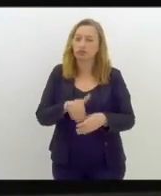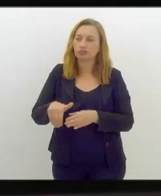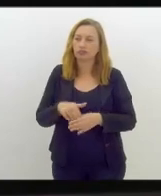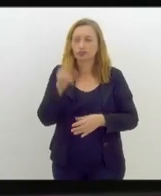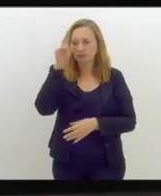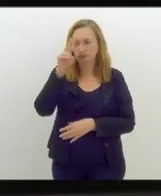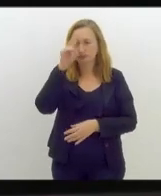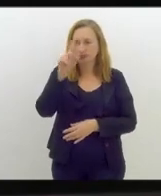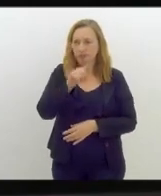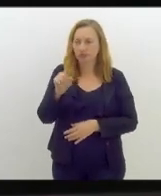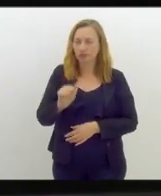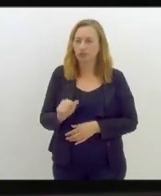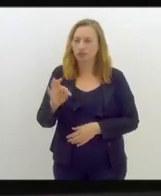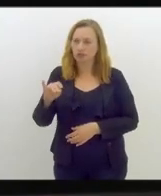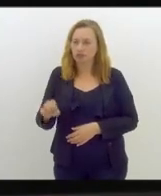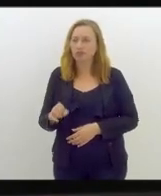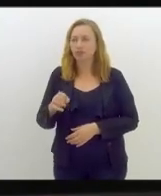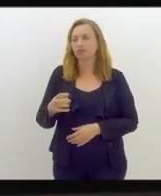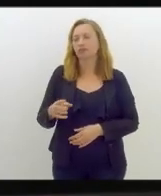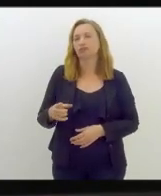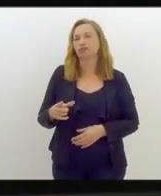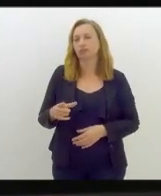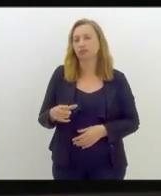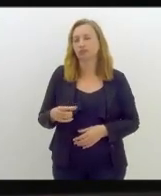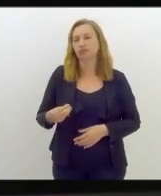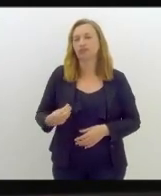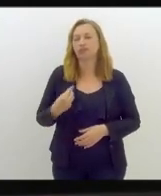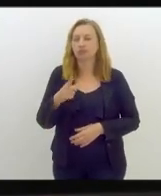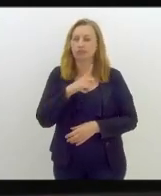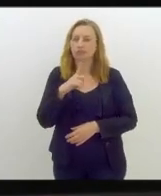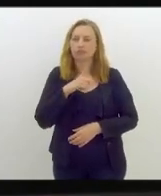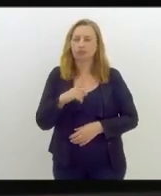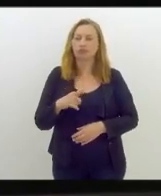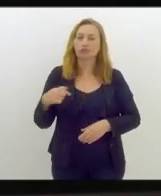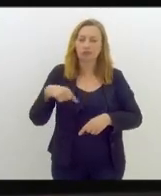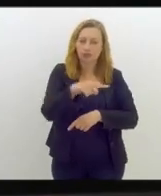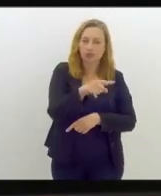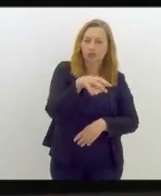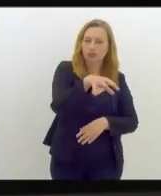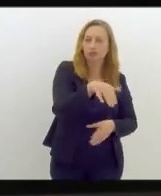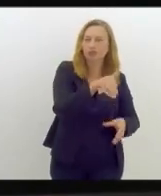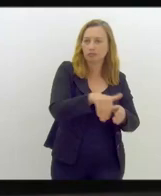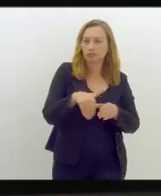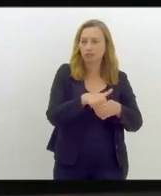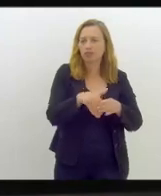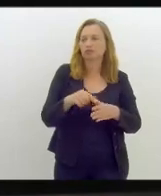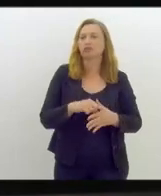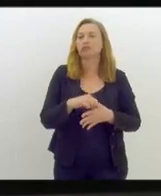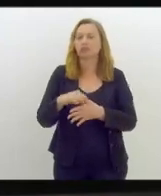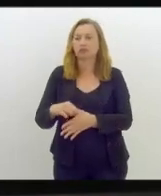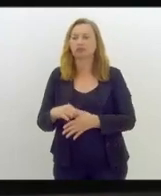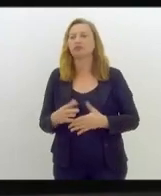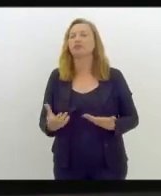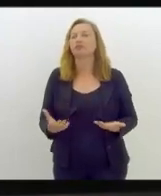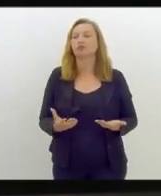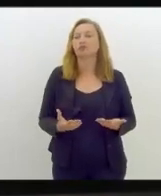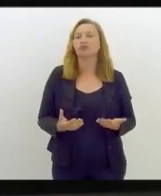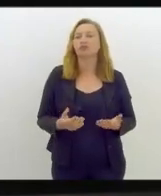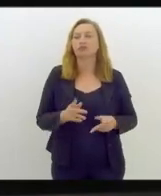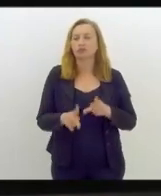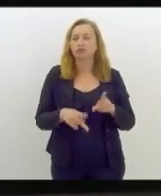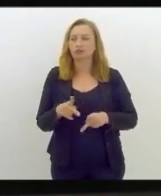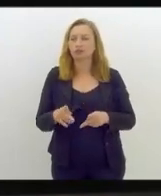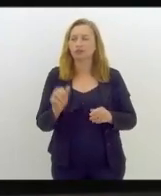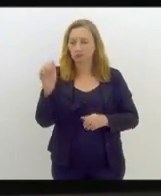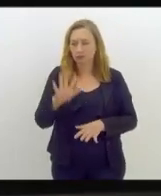Zona Oeste existe. Para fazer a Zona Oeste, para pegar lá voto na Zona Oeste lá. Tentar comprar lideranças, cabos eleitorais, a população de